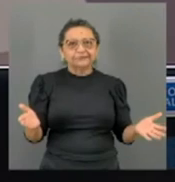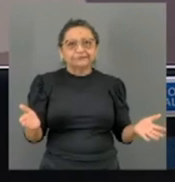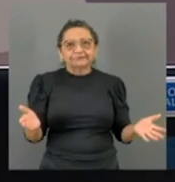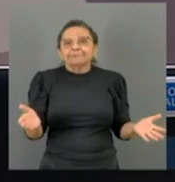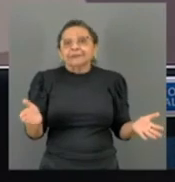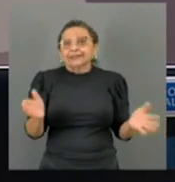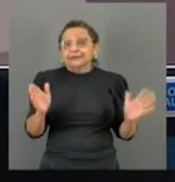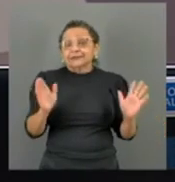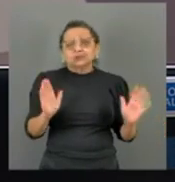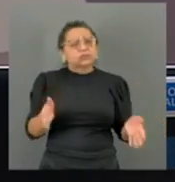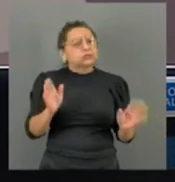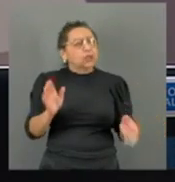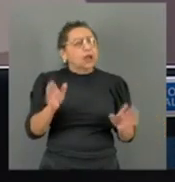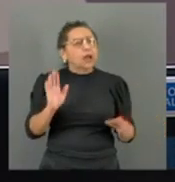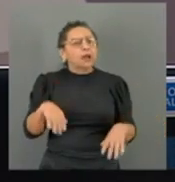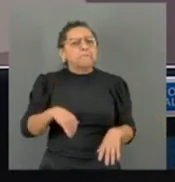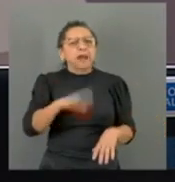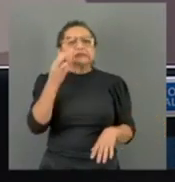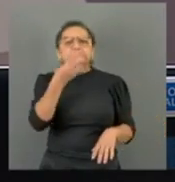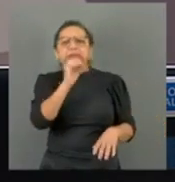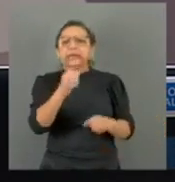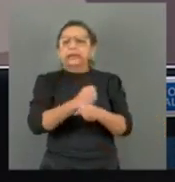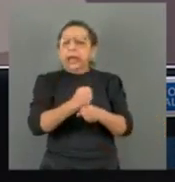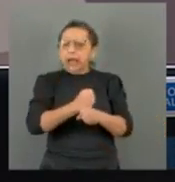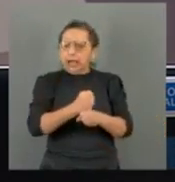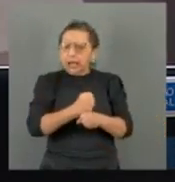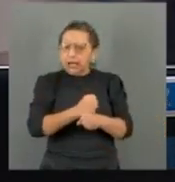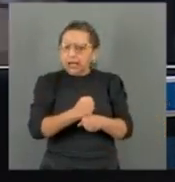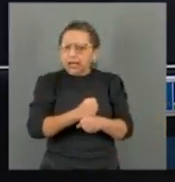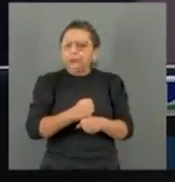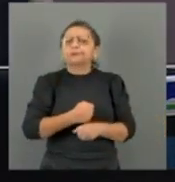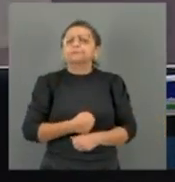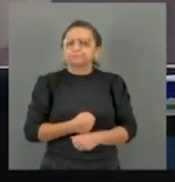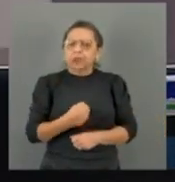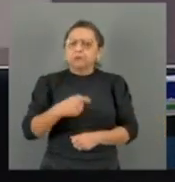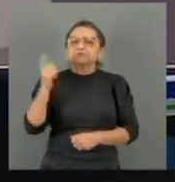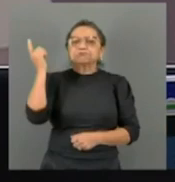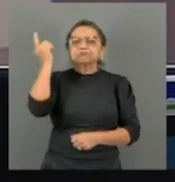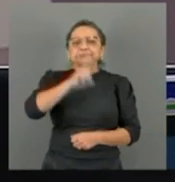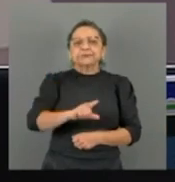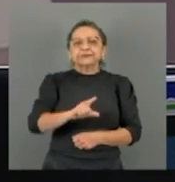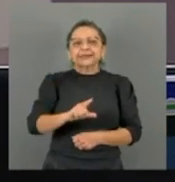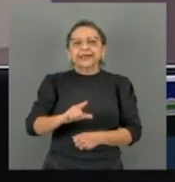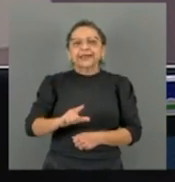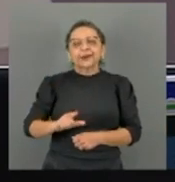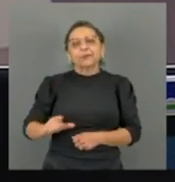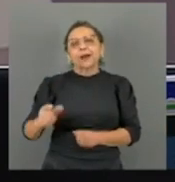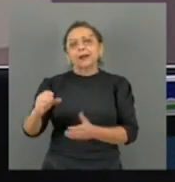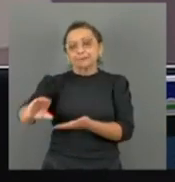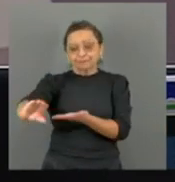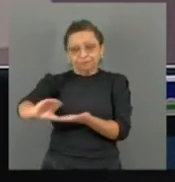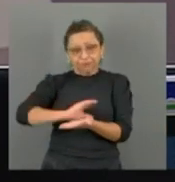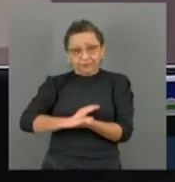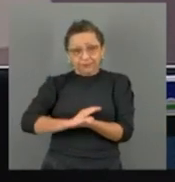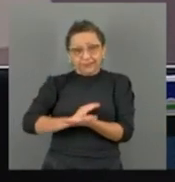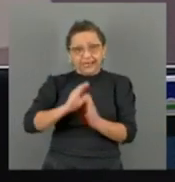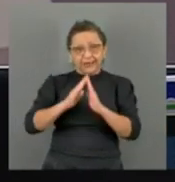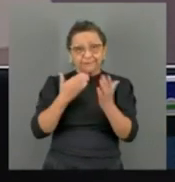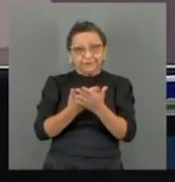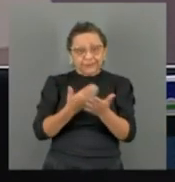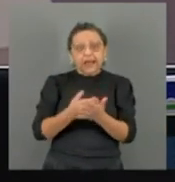Faz mais que 30 anos eu recebi uma bolsa para aprender português.